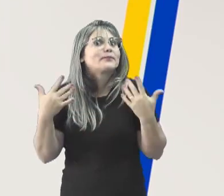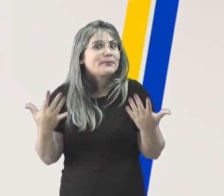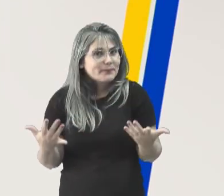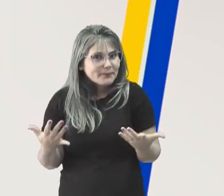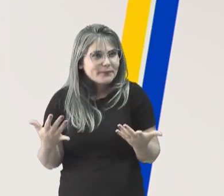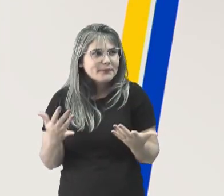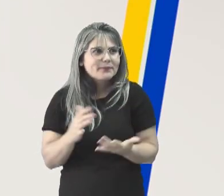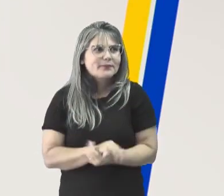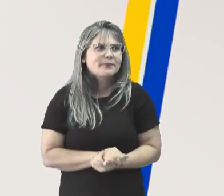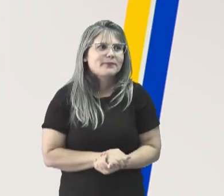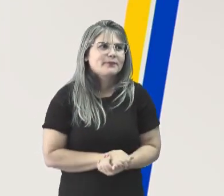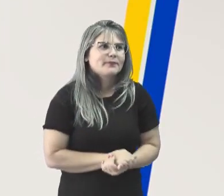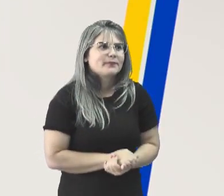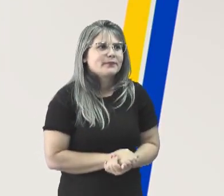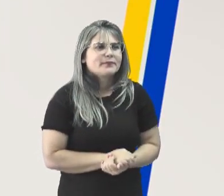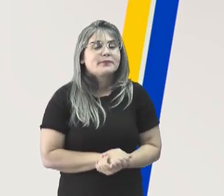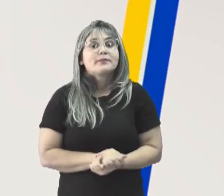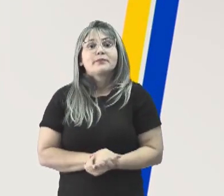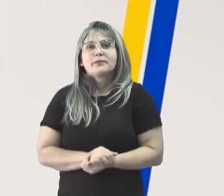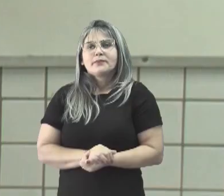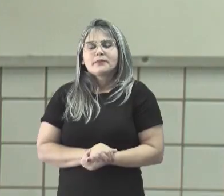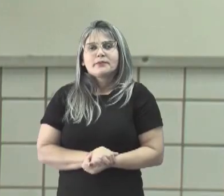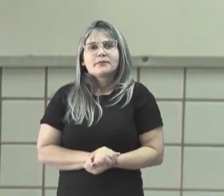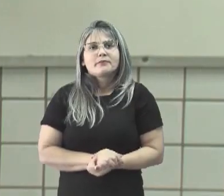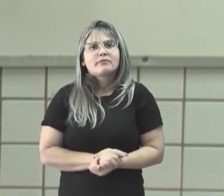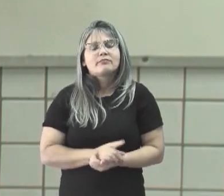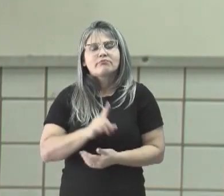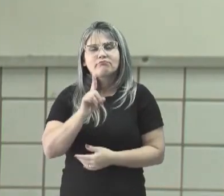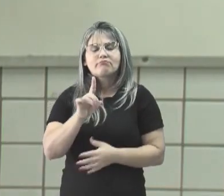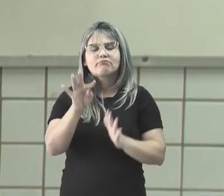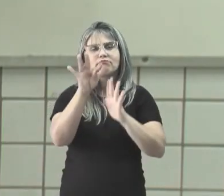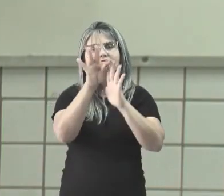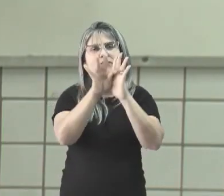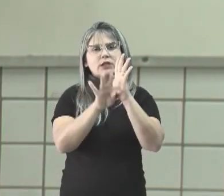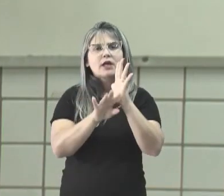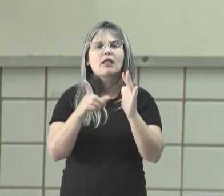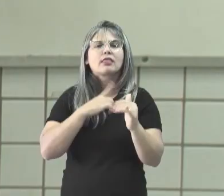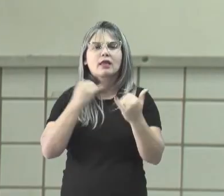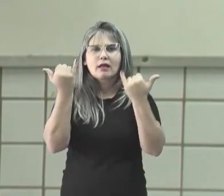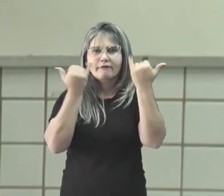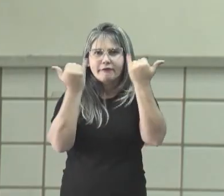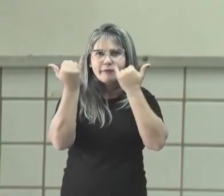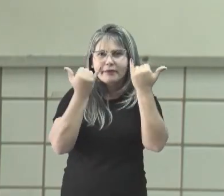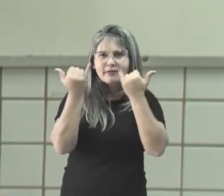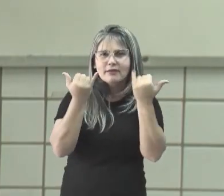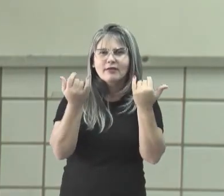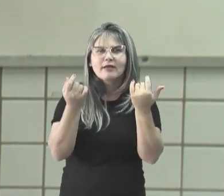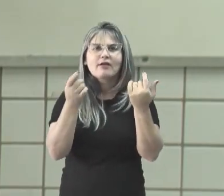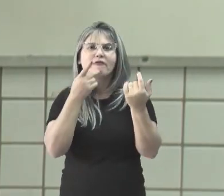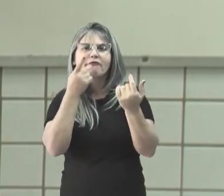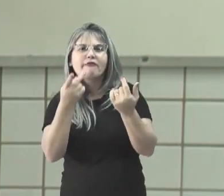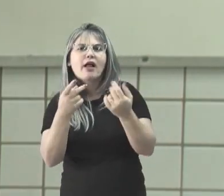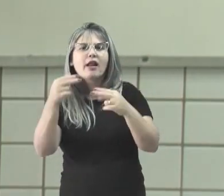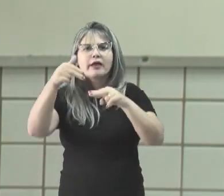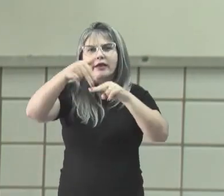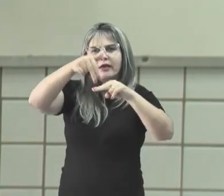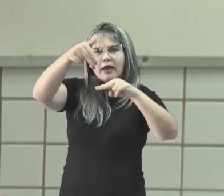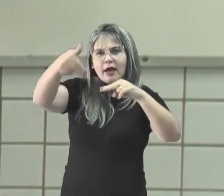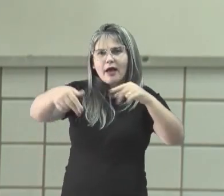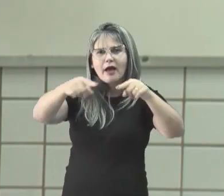Então, gente, essa questão aqui, tá aí as informações. Ele me disse que a piscina tem formato